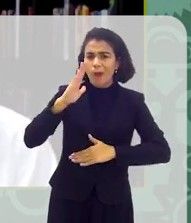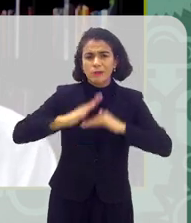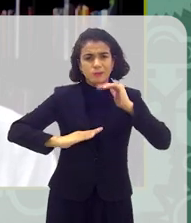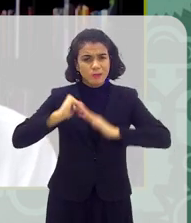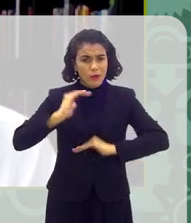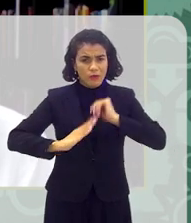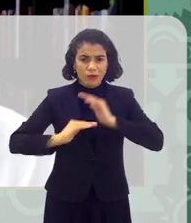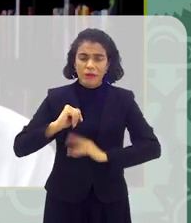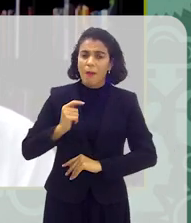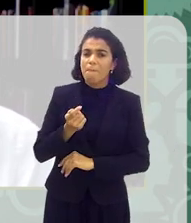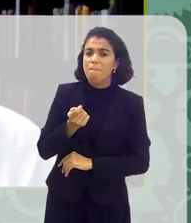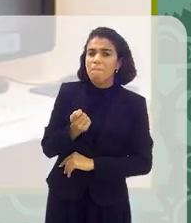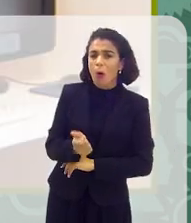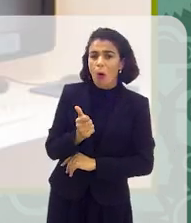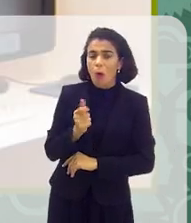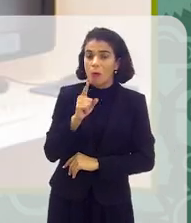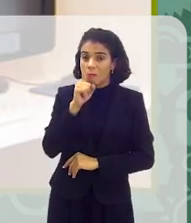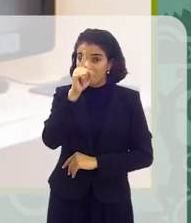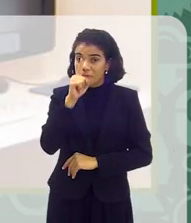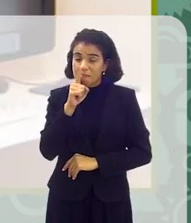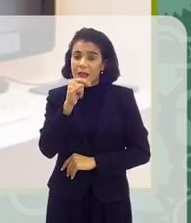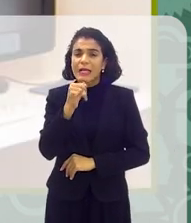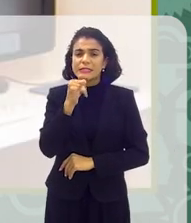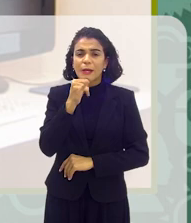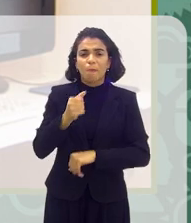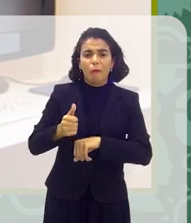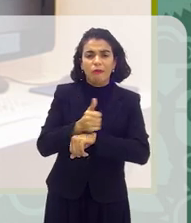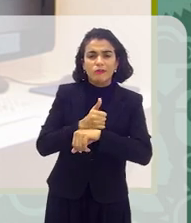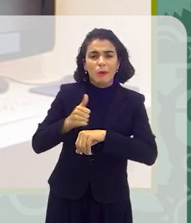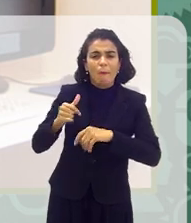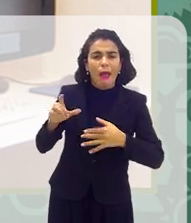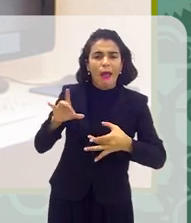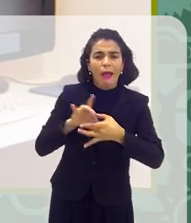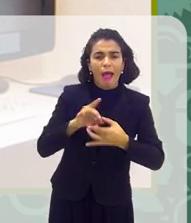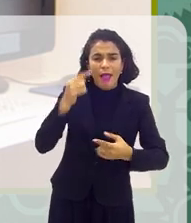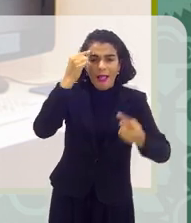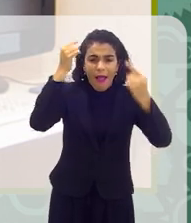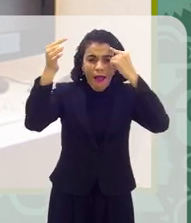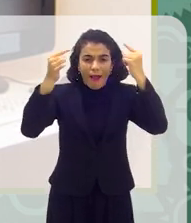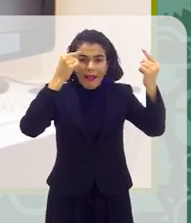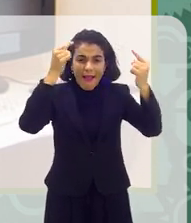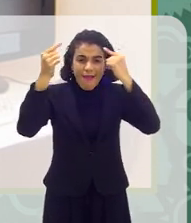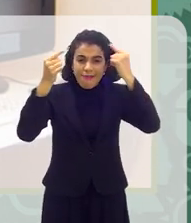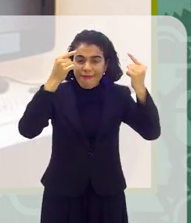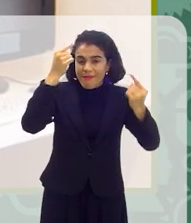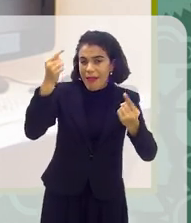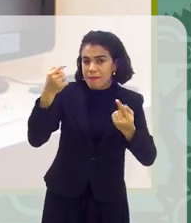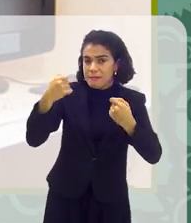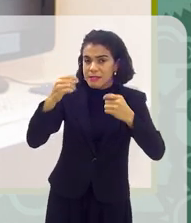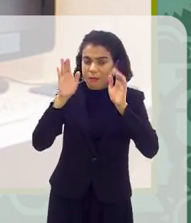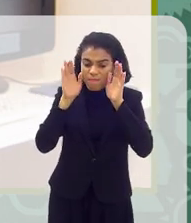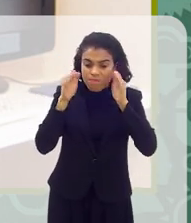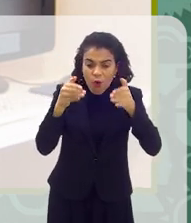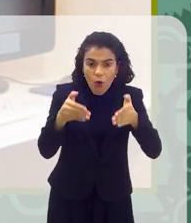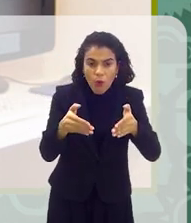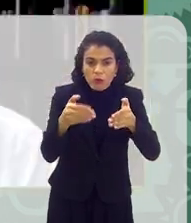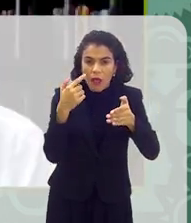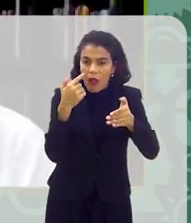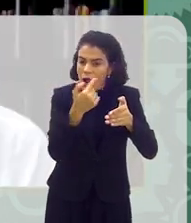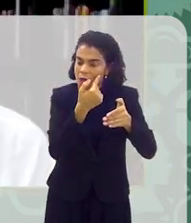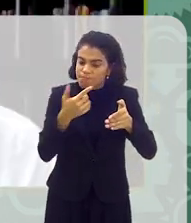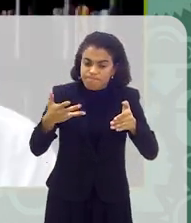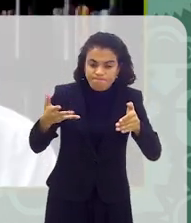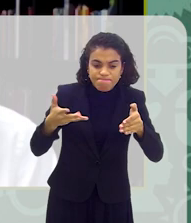aí menos risco, por exemplo, profissões mais ligadas à criatividade, né, que precisa aí de um discernimento maior, de um